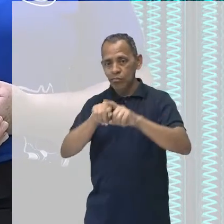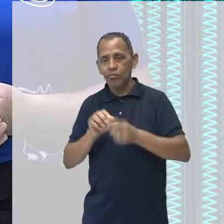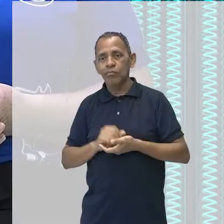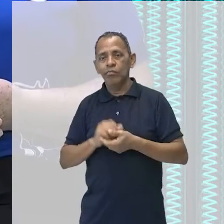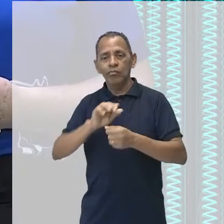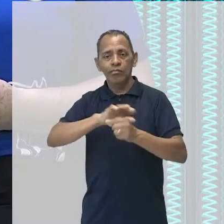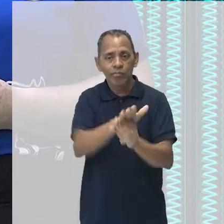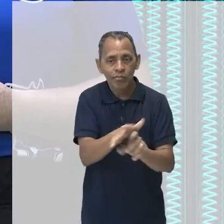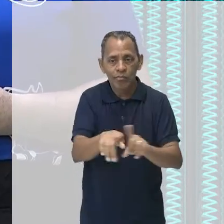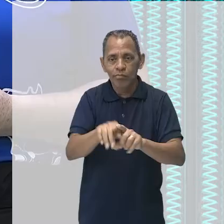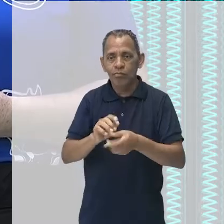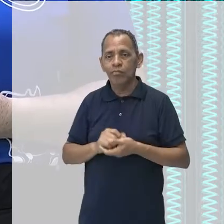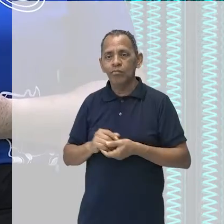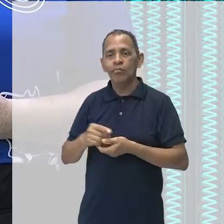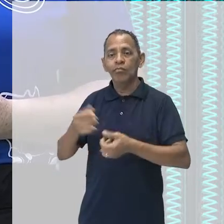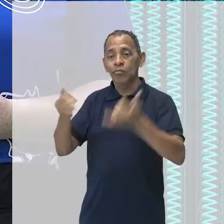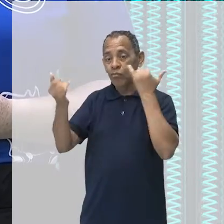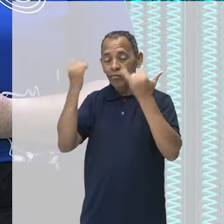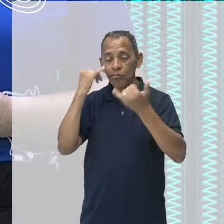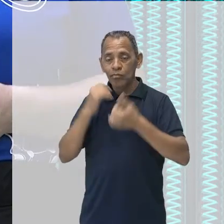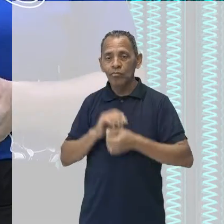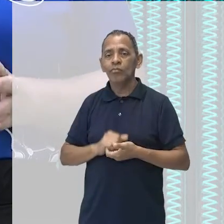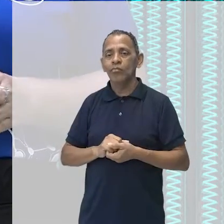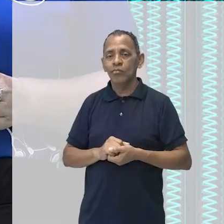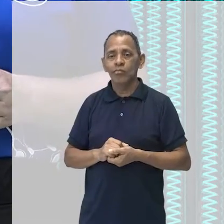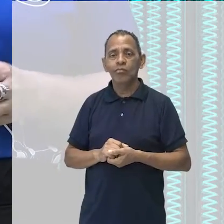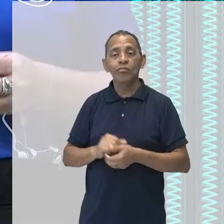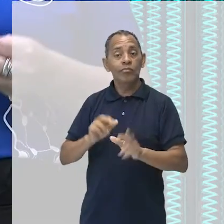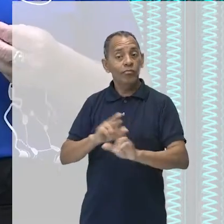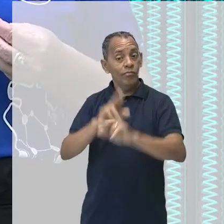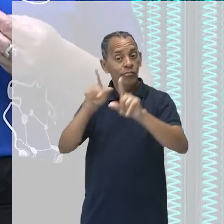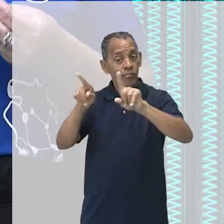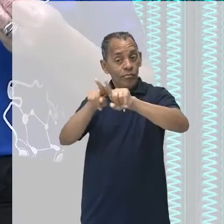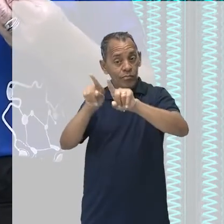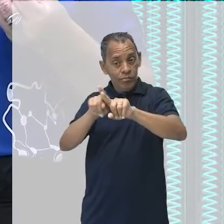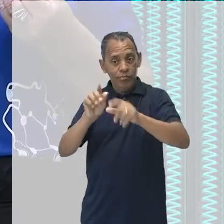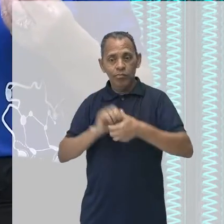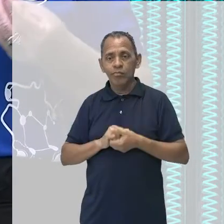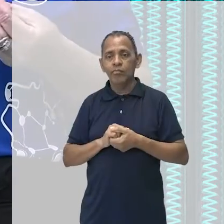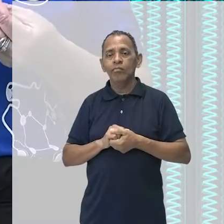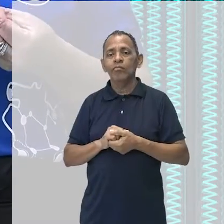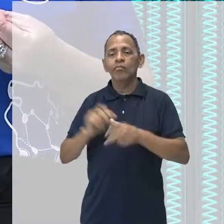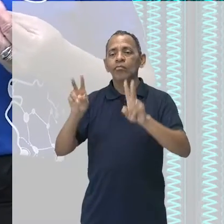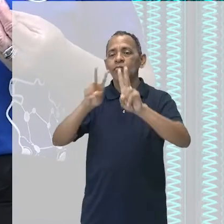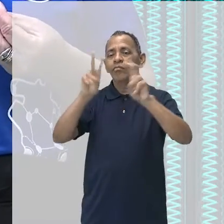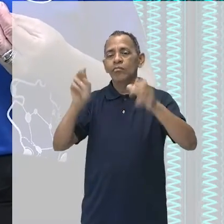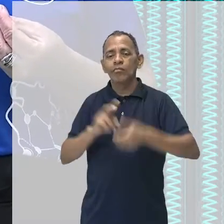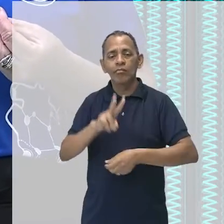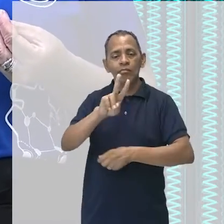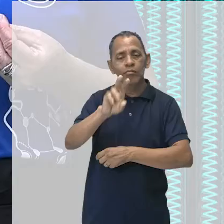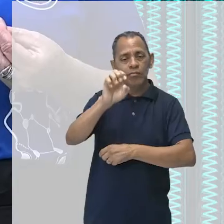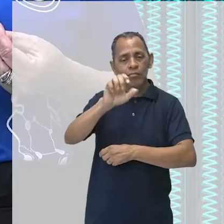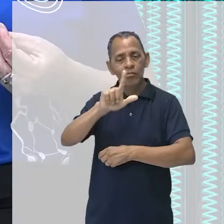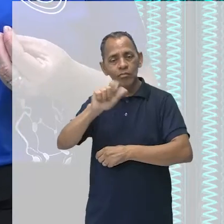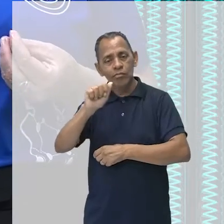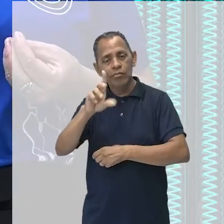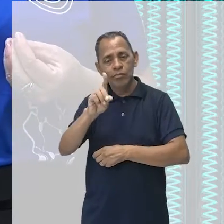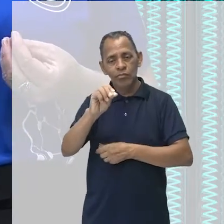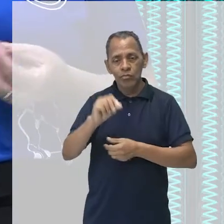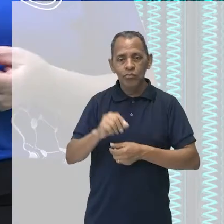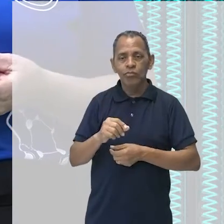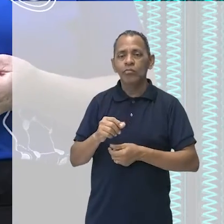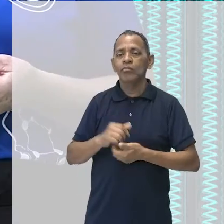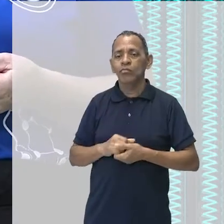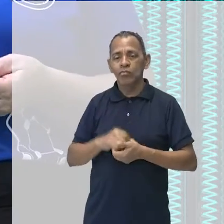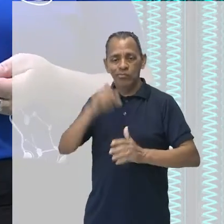suas mensagens de forma velada. Novamente, a questão velado vem aí. Então, você não tinha o direito de expressar